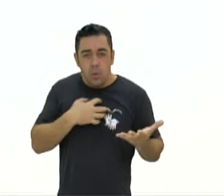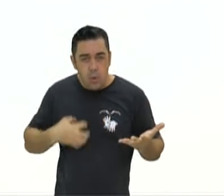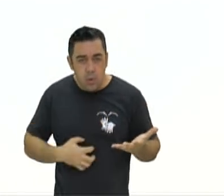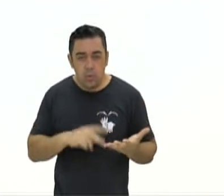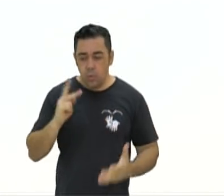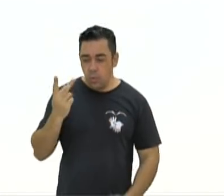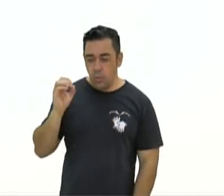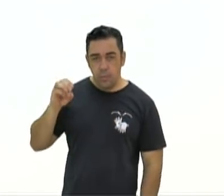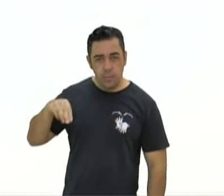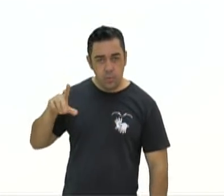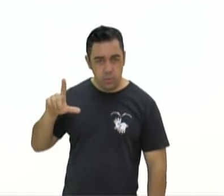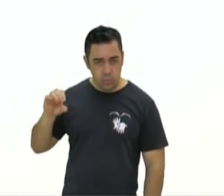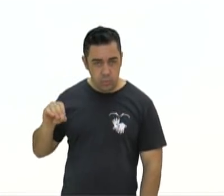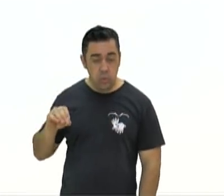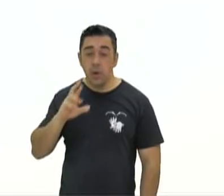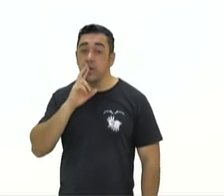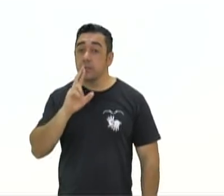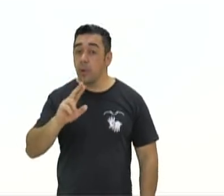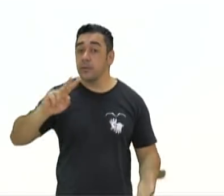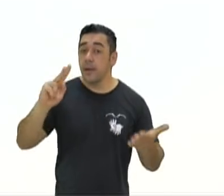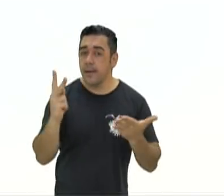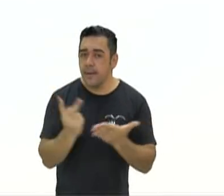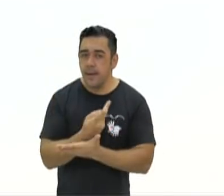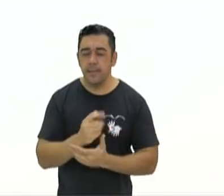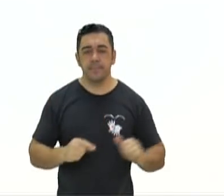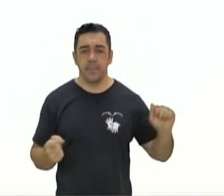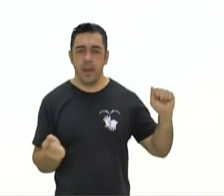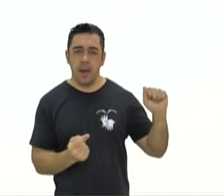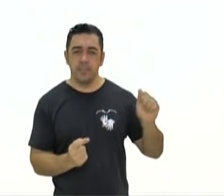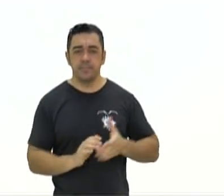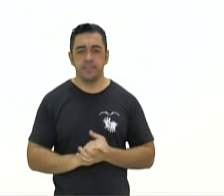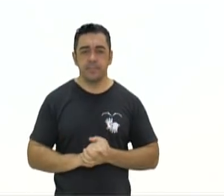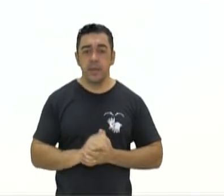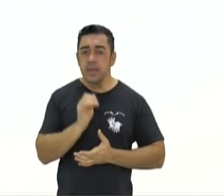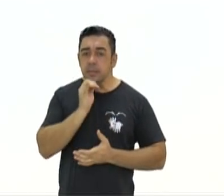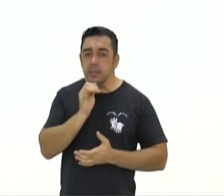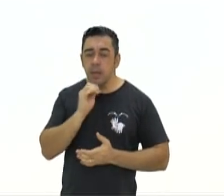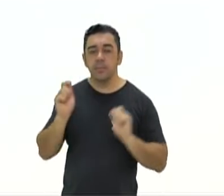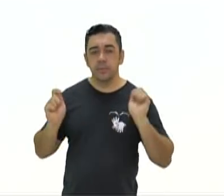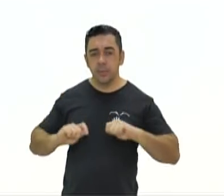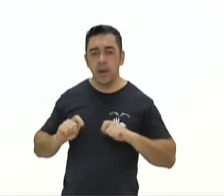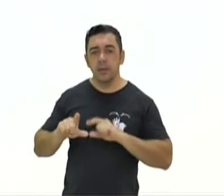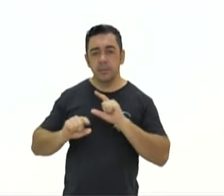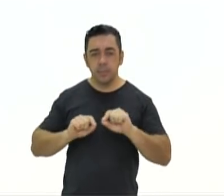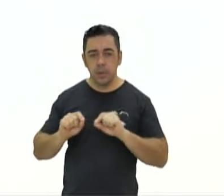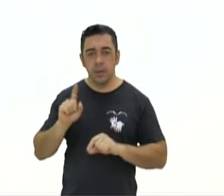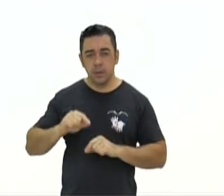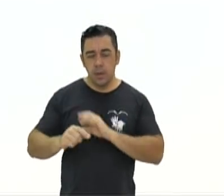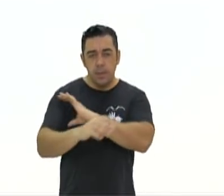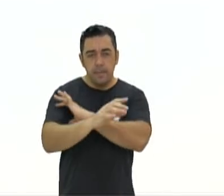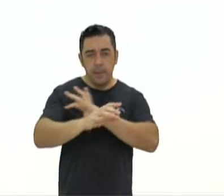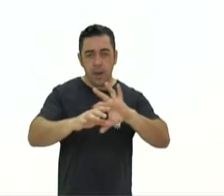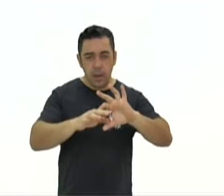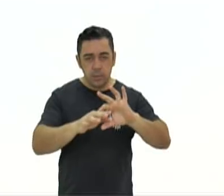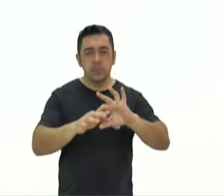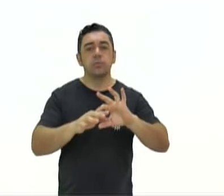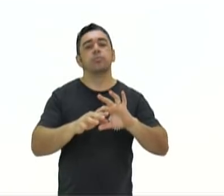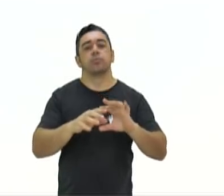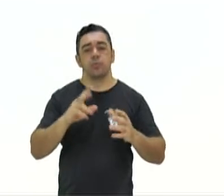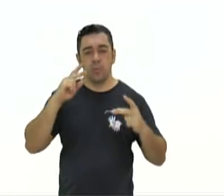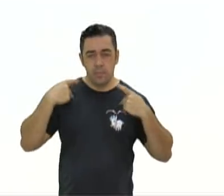homólogos, marque a alternativa incorreta. Letra A. Como exemplo, pode-se citar o braço humano e o braço de um